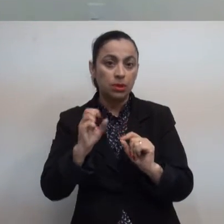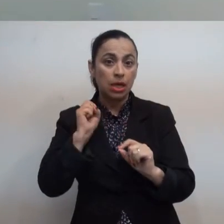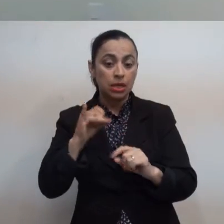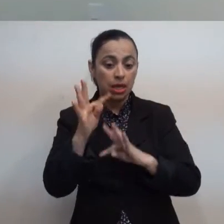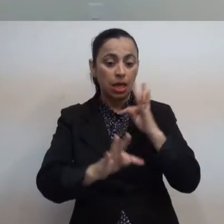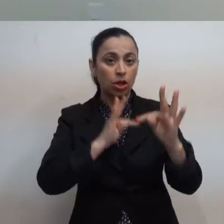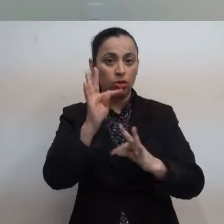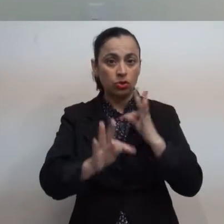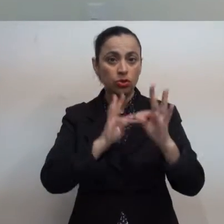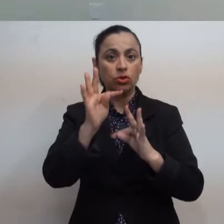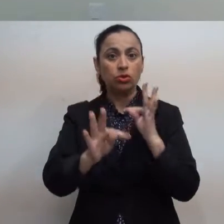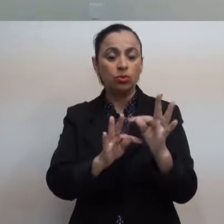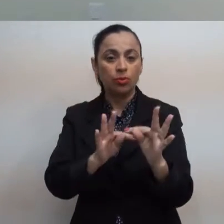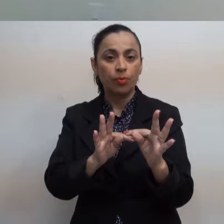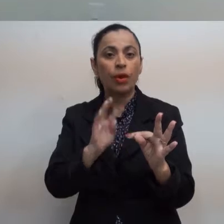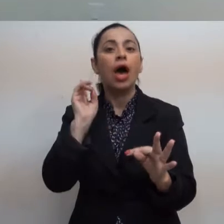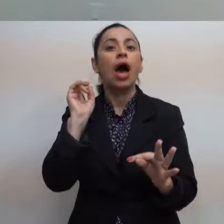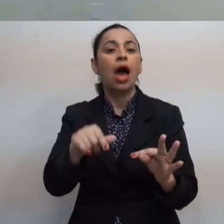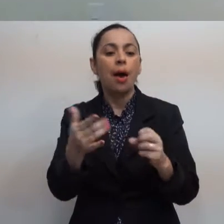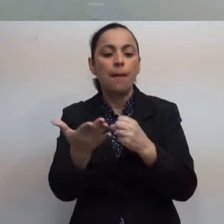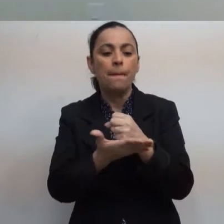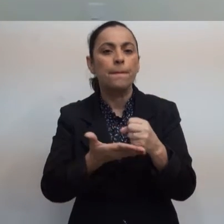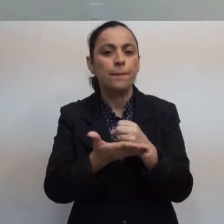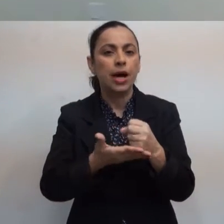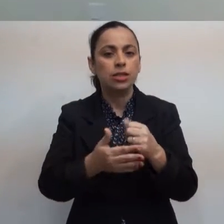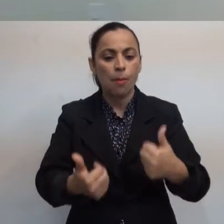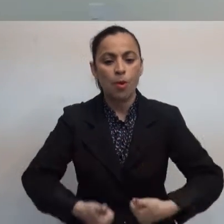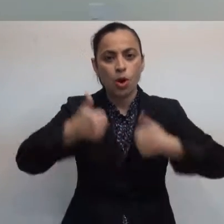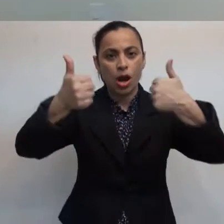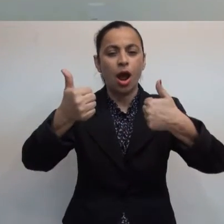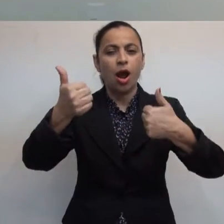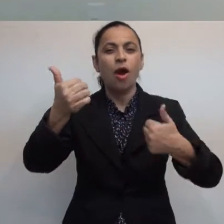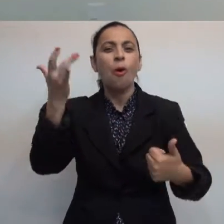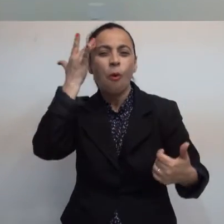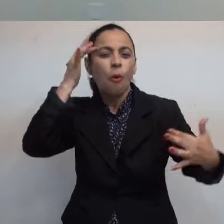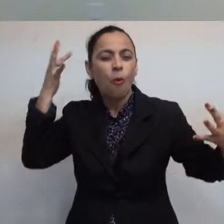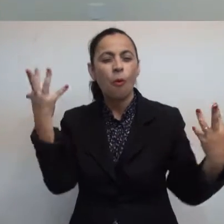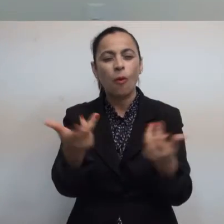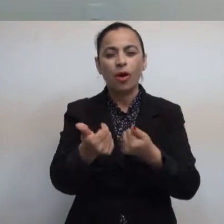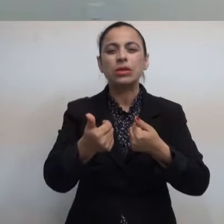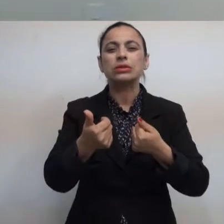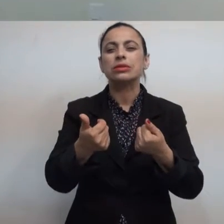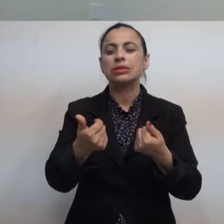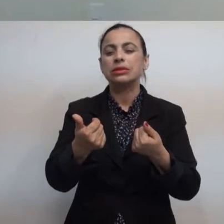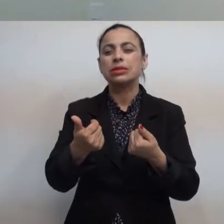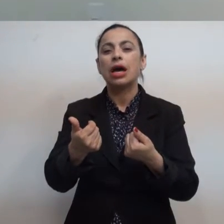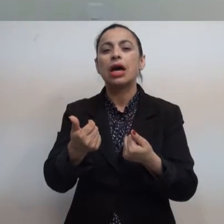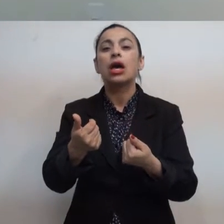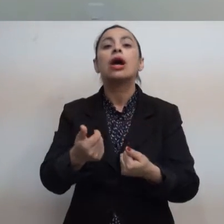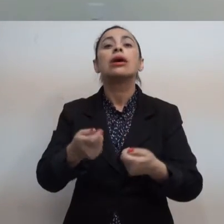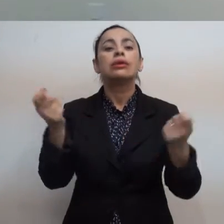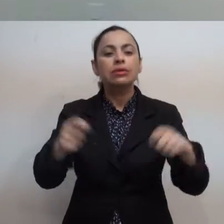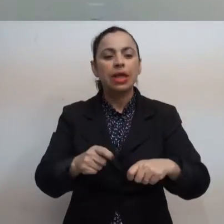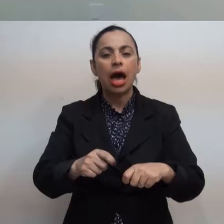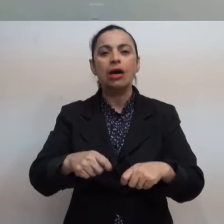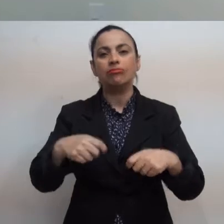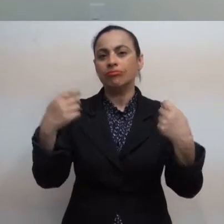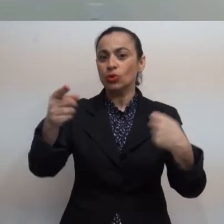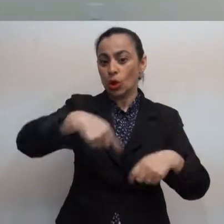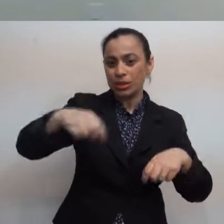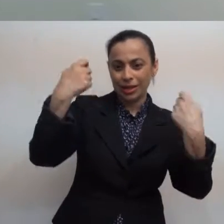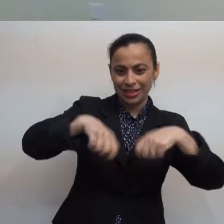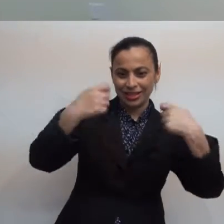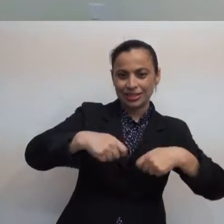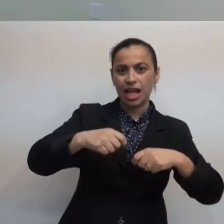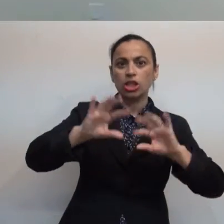falarmos que, se a tecnologia é aquela base de melhoria da qualidade, para